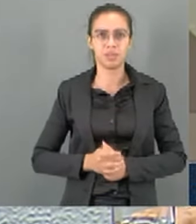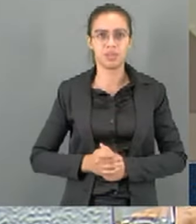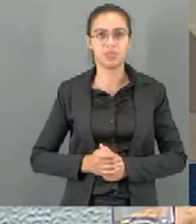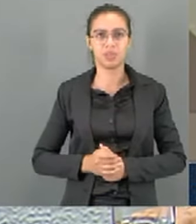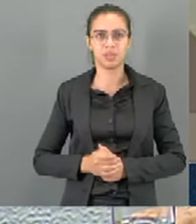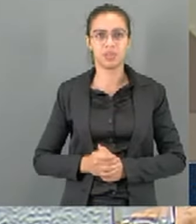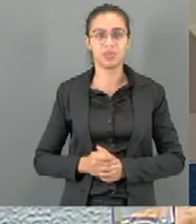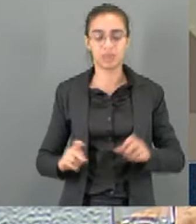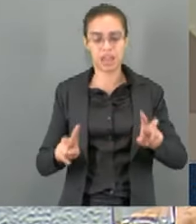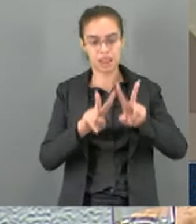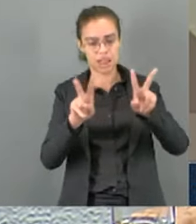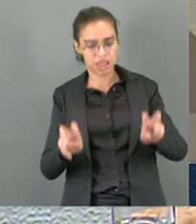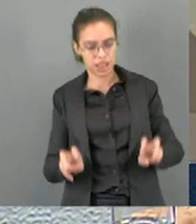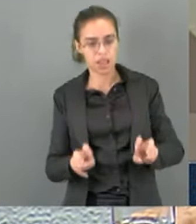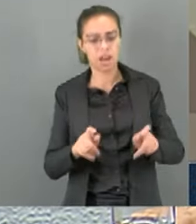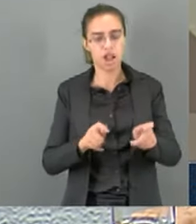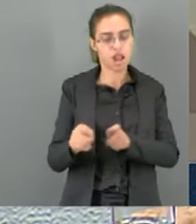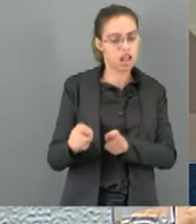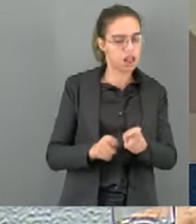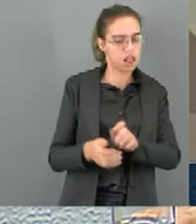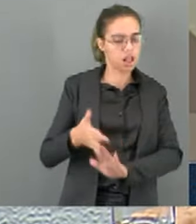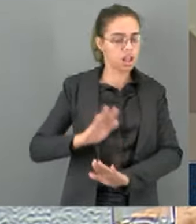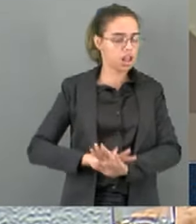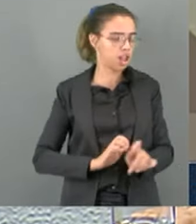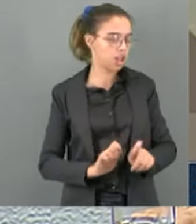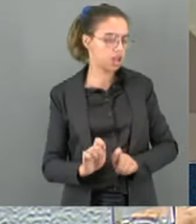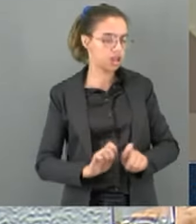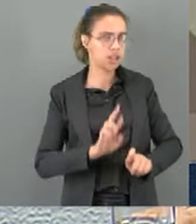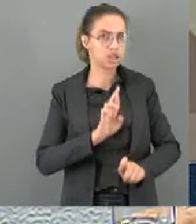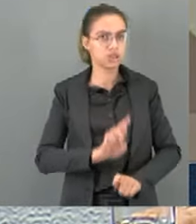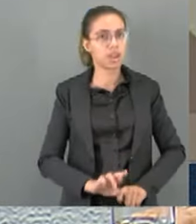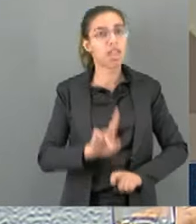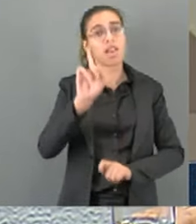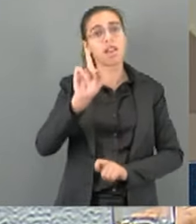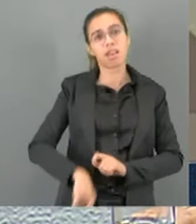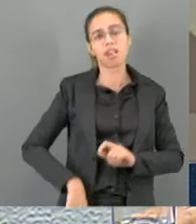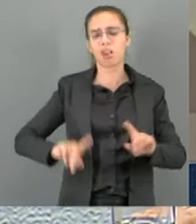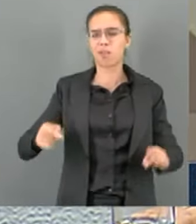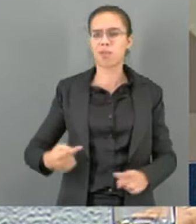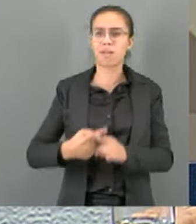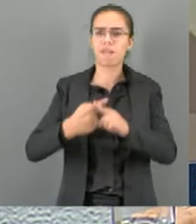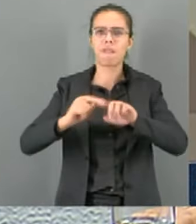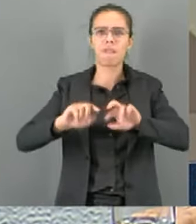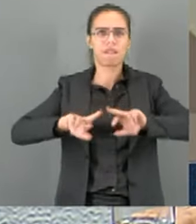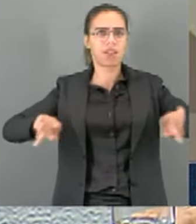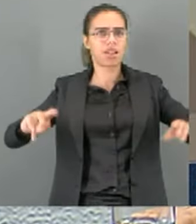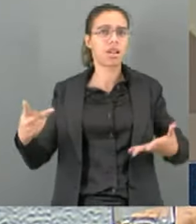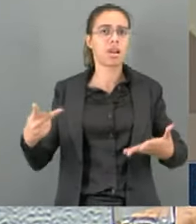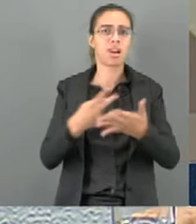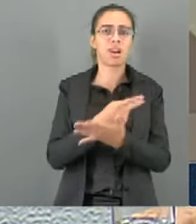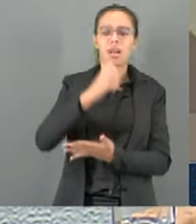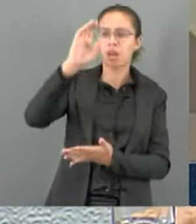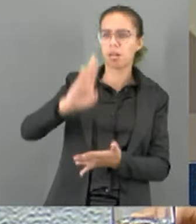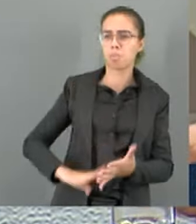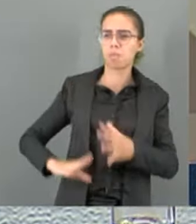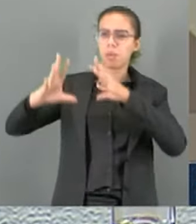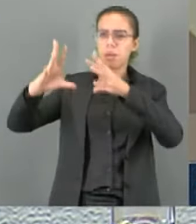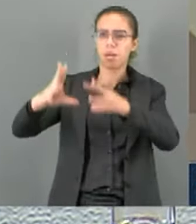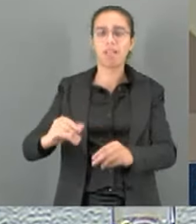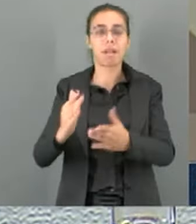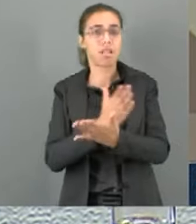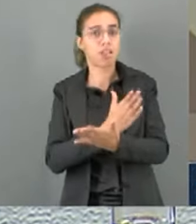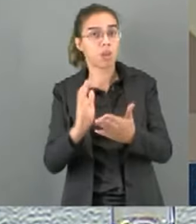dessa temática de manipulação de resultados são as diversas, né, competições simultâneas ao longo do país. E alguns jogadores,